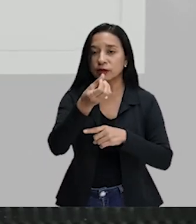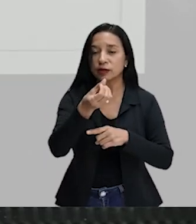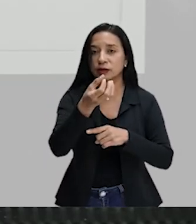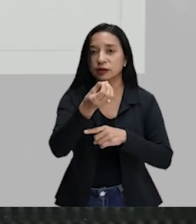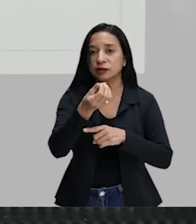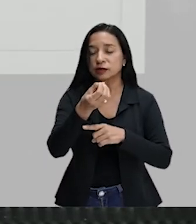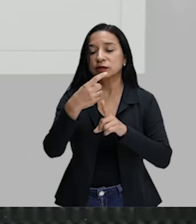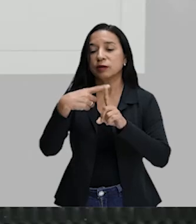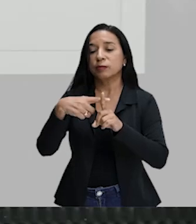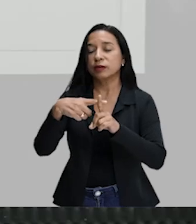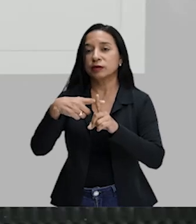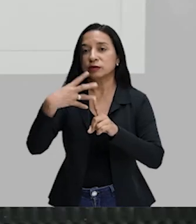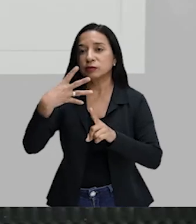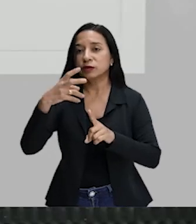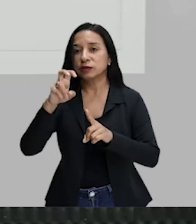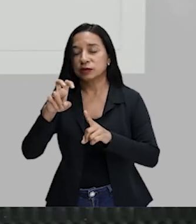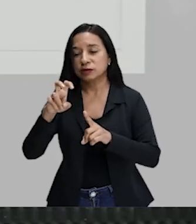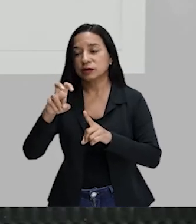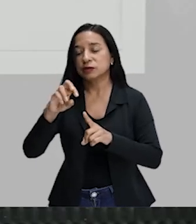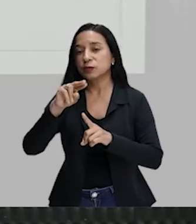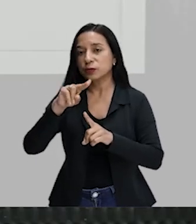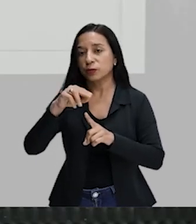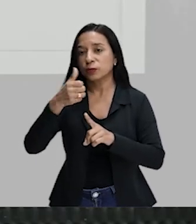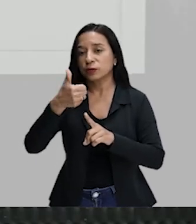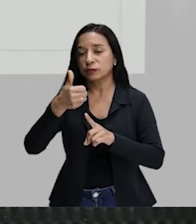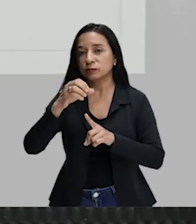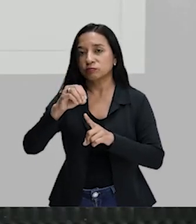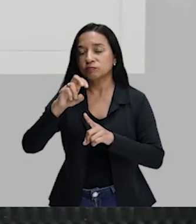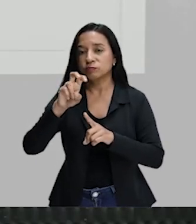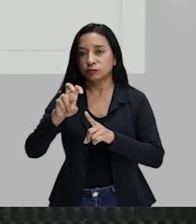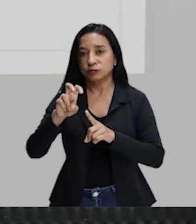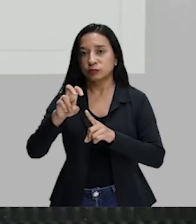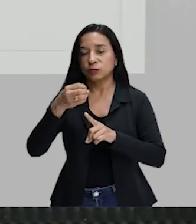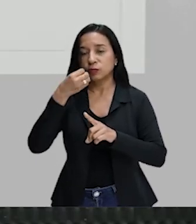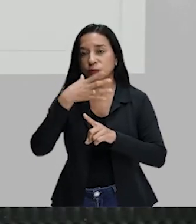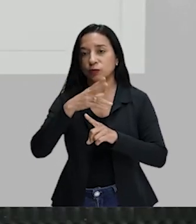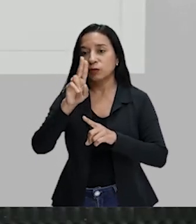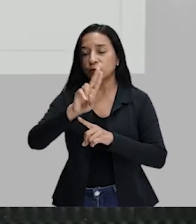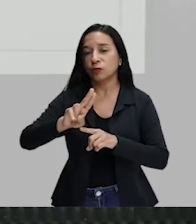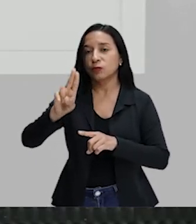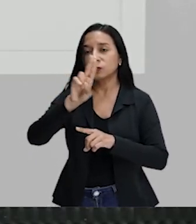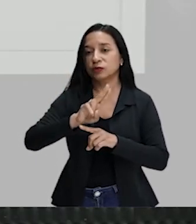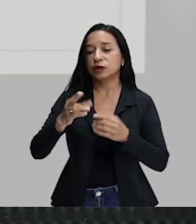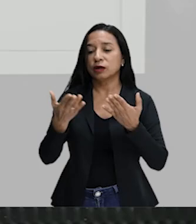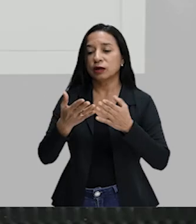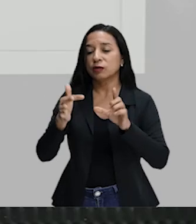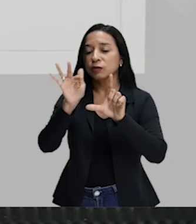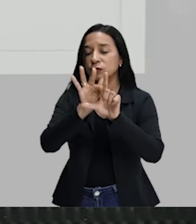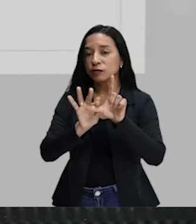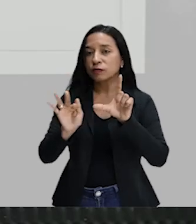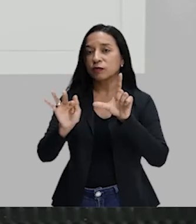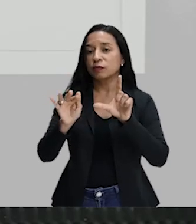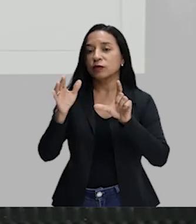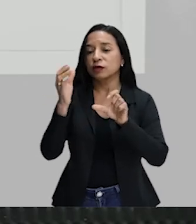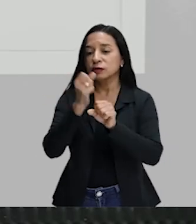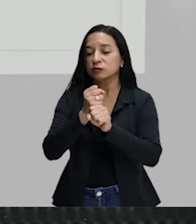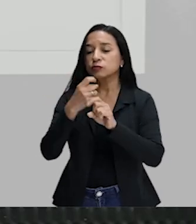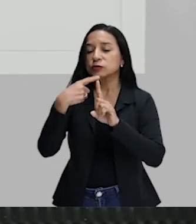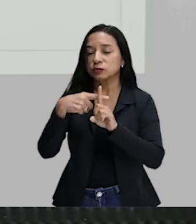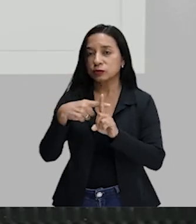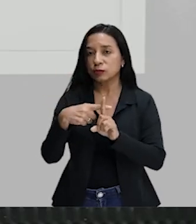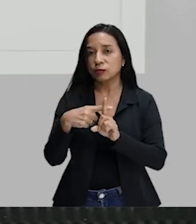45 é 105. Certinho? Beleza. Então vamos usar agora a fórmula da soma. Isso vai dar o quê?